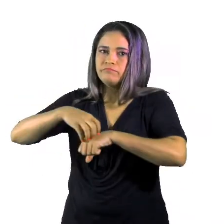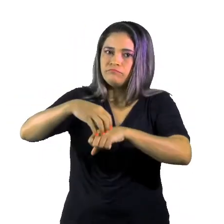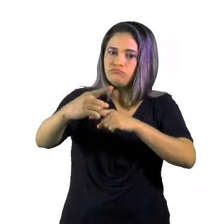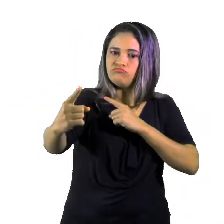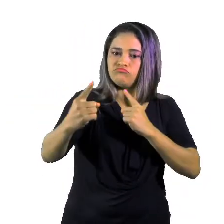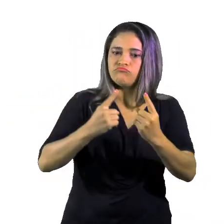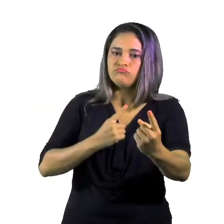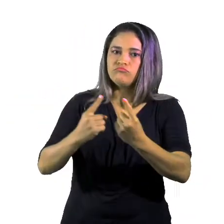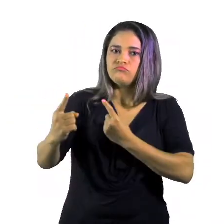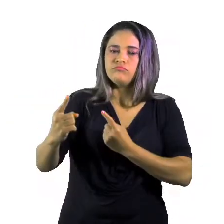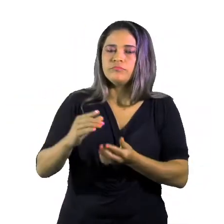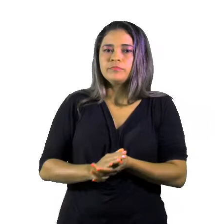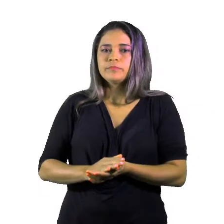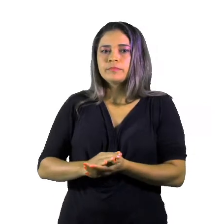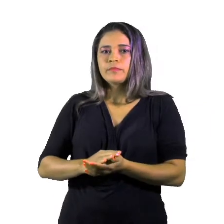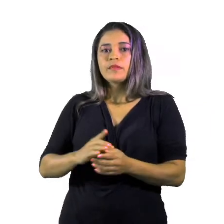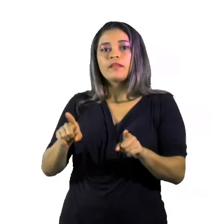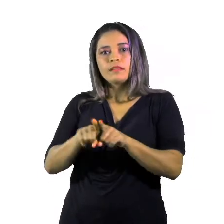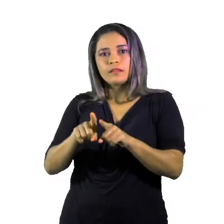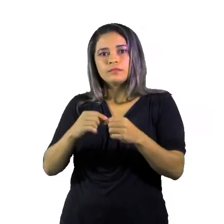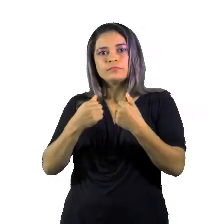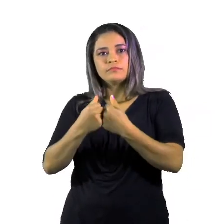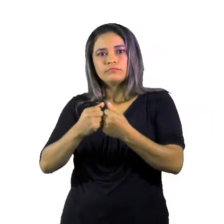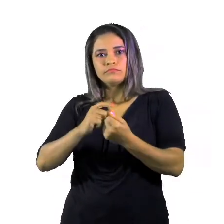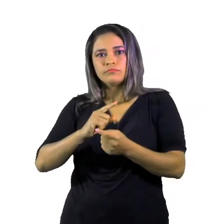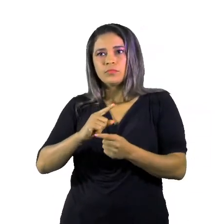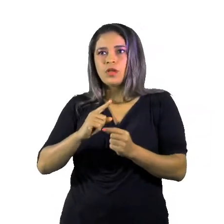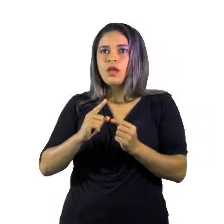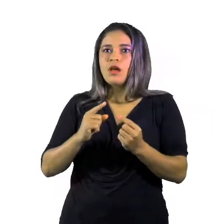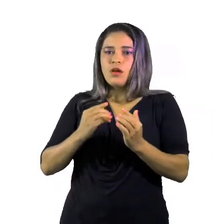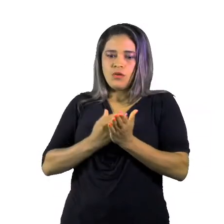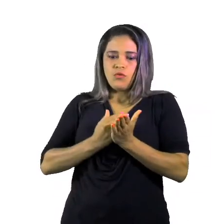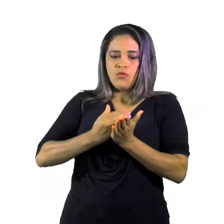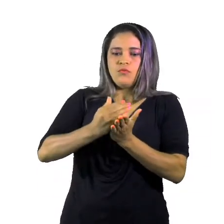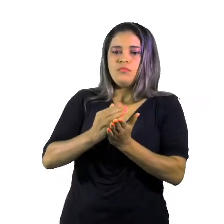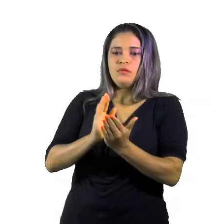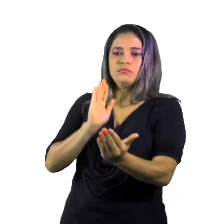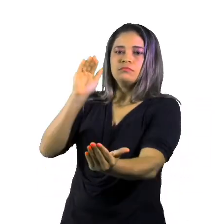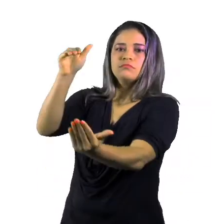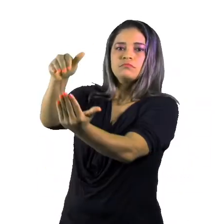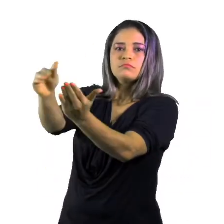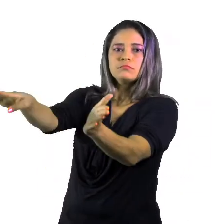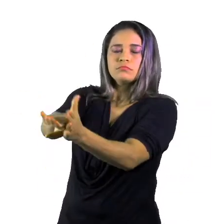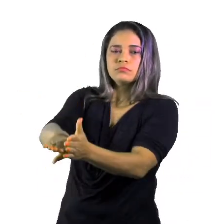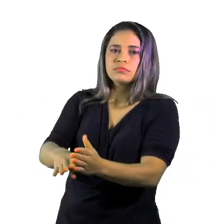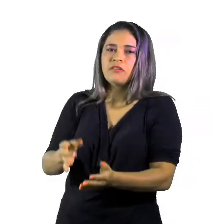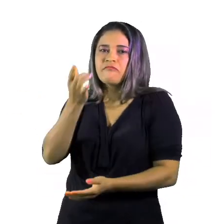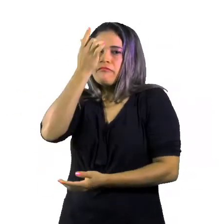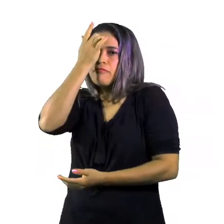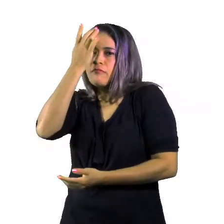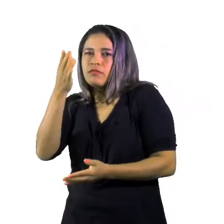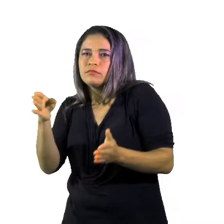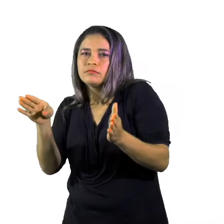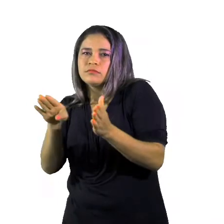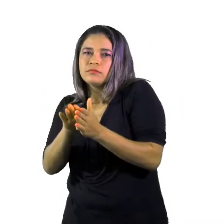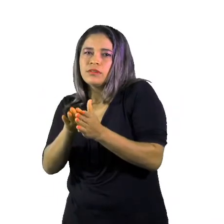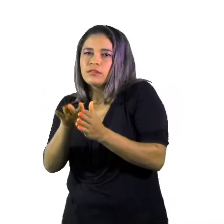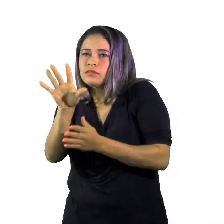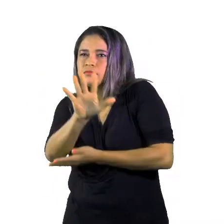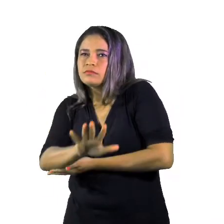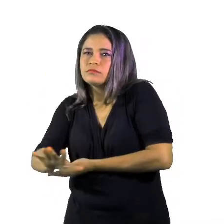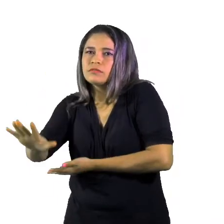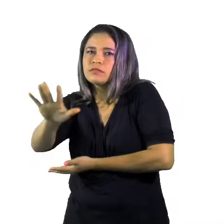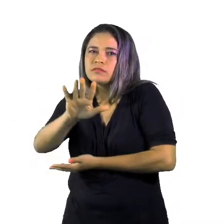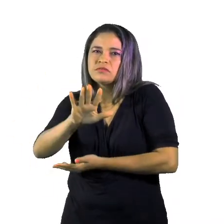o transporte direto, que é origem e destino, fácil acesso em regiões pioneiras, ou seja,